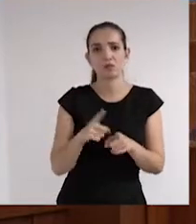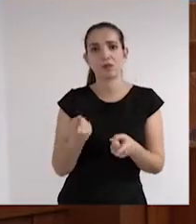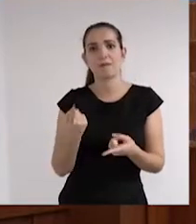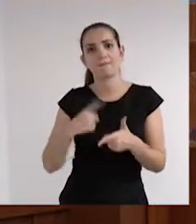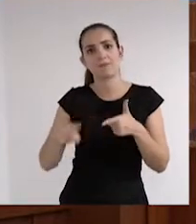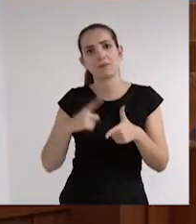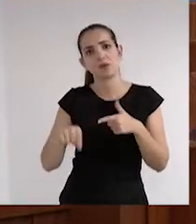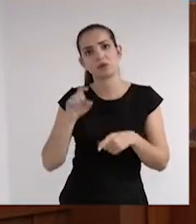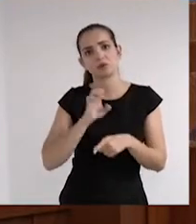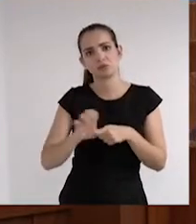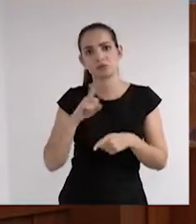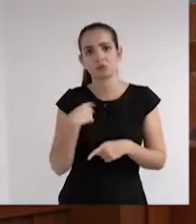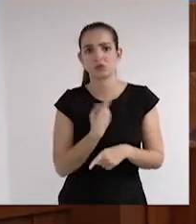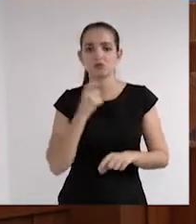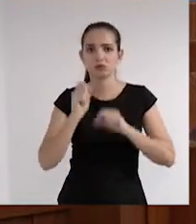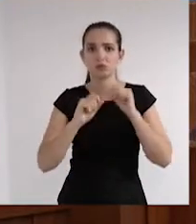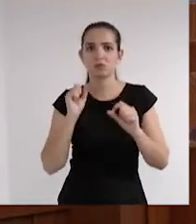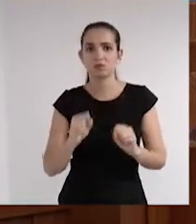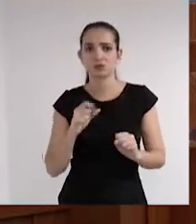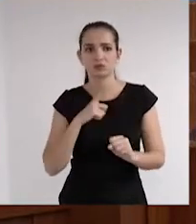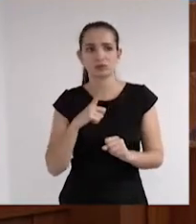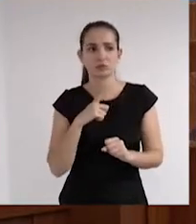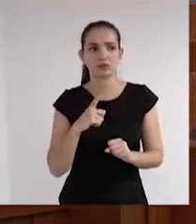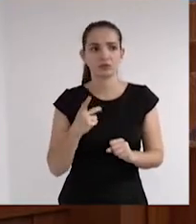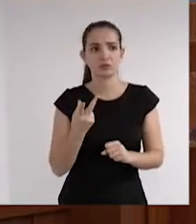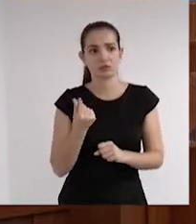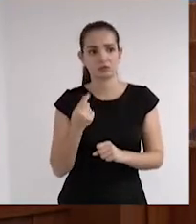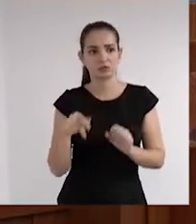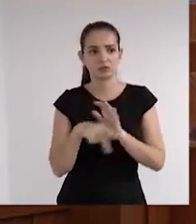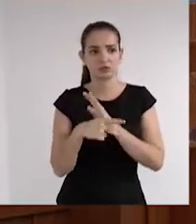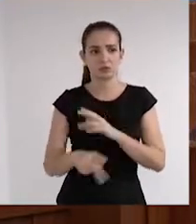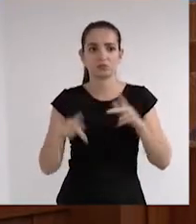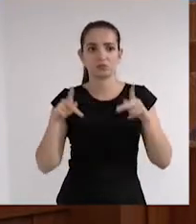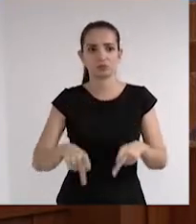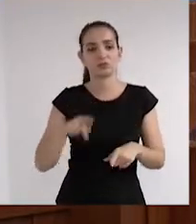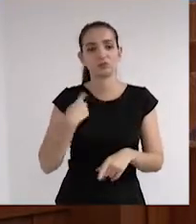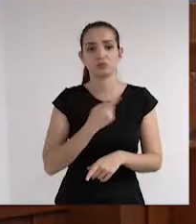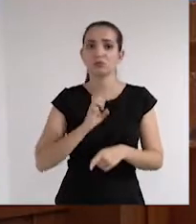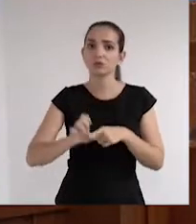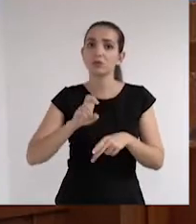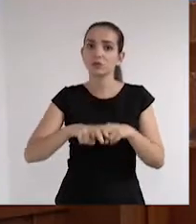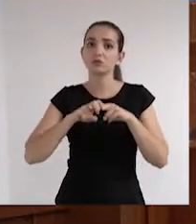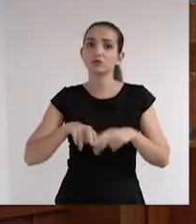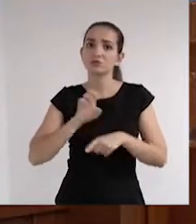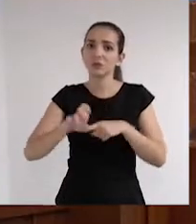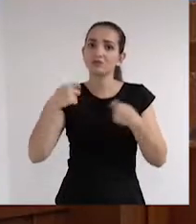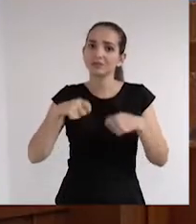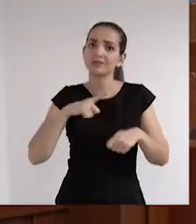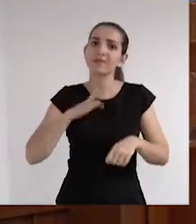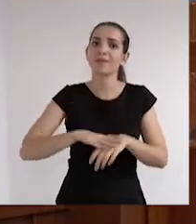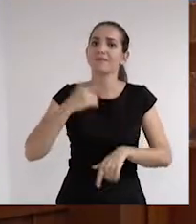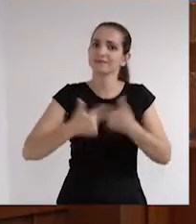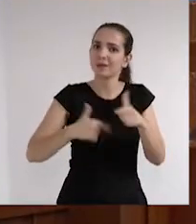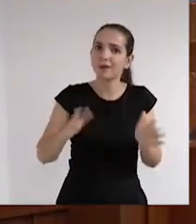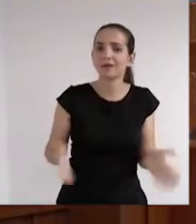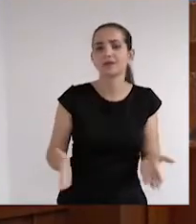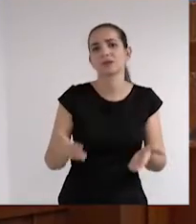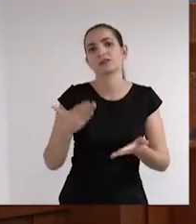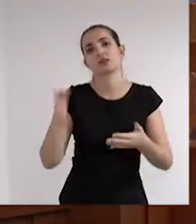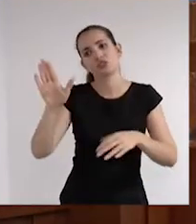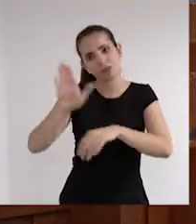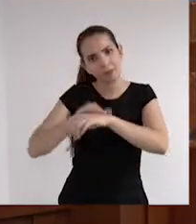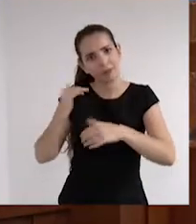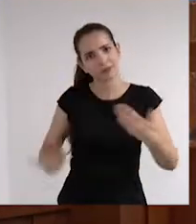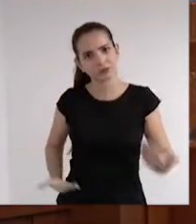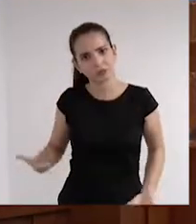naquilo que pode entrar de recursos públicos para o Tesouro do Estado. Então, o Estado tem que ser mais eficiente, o Estado tem que chamar esses servidores, foi